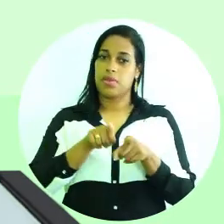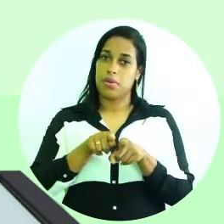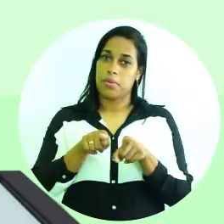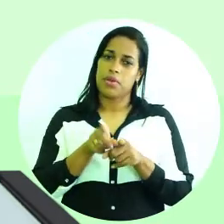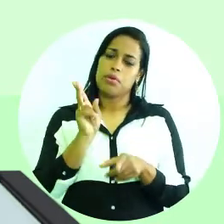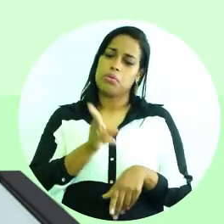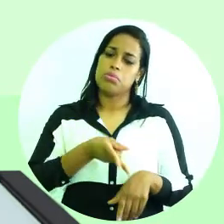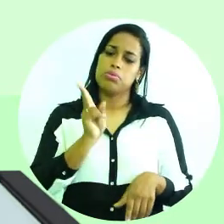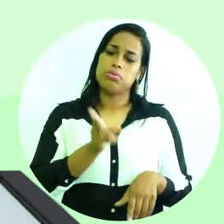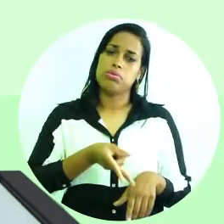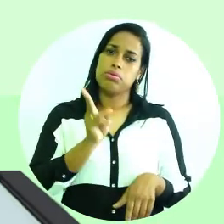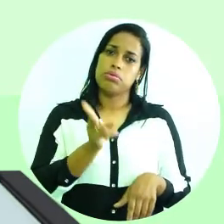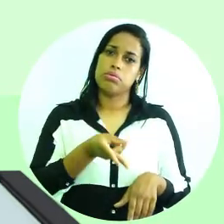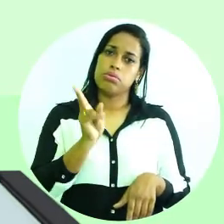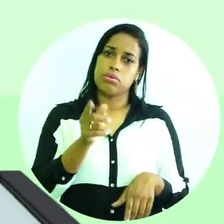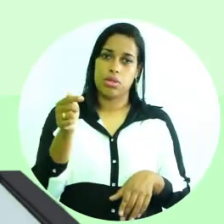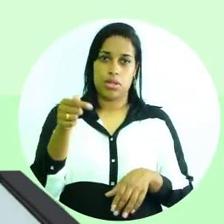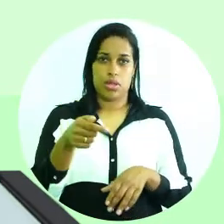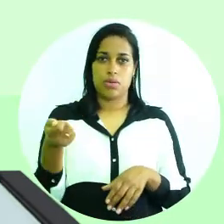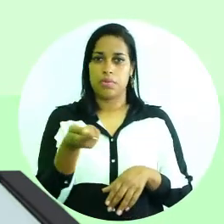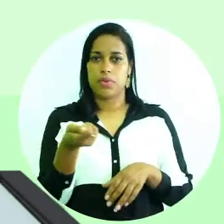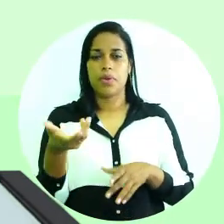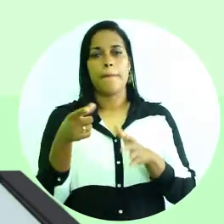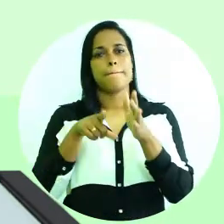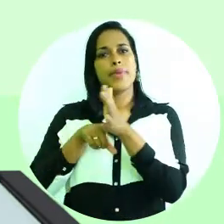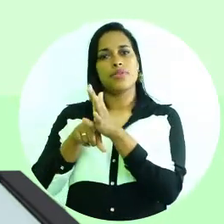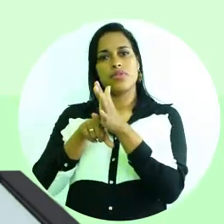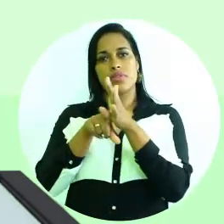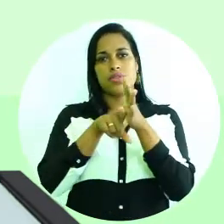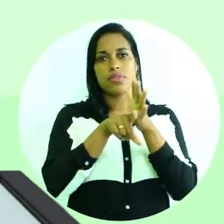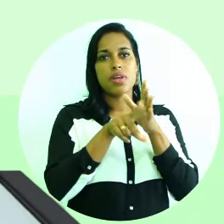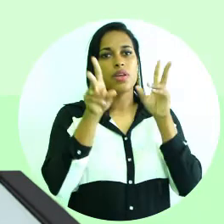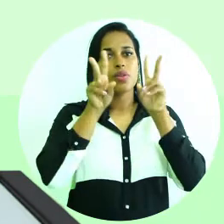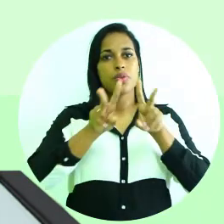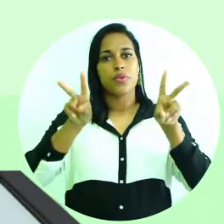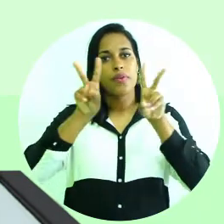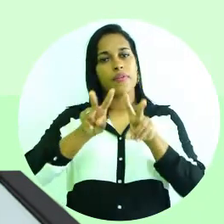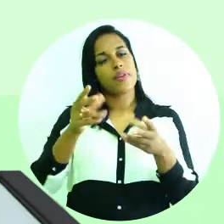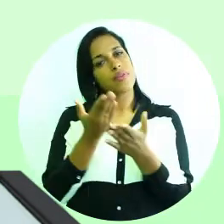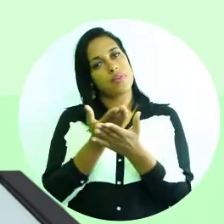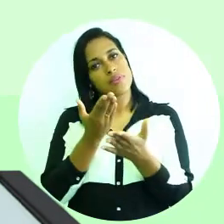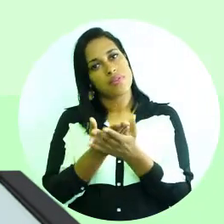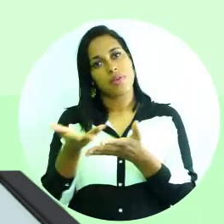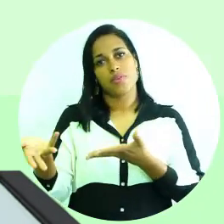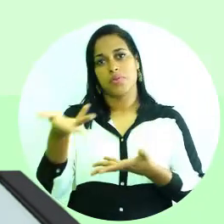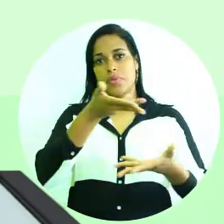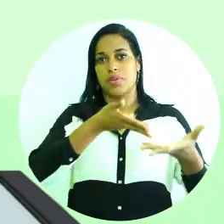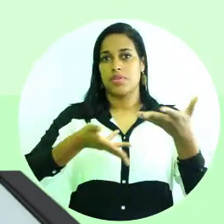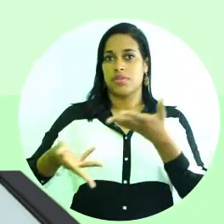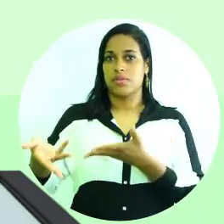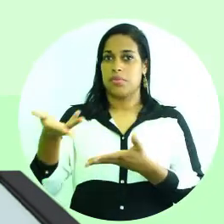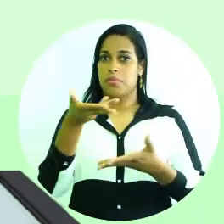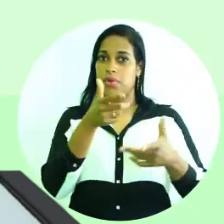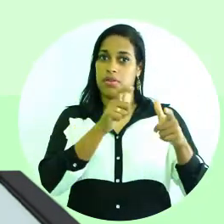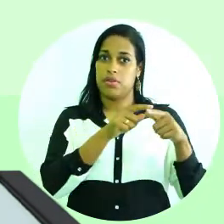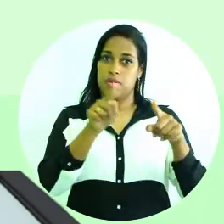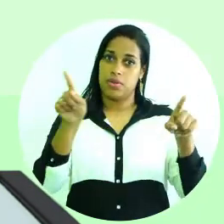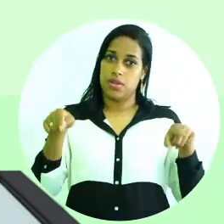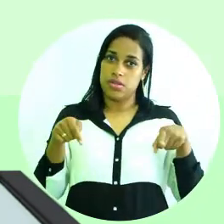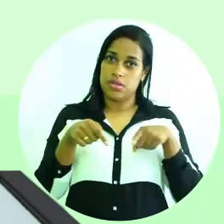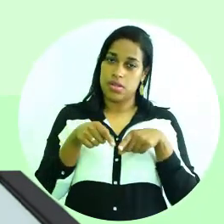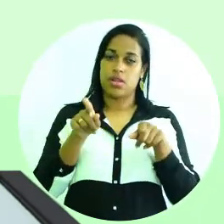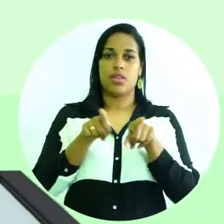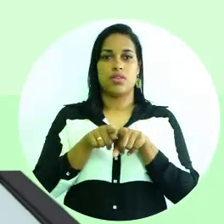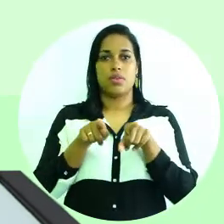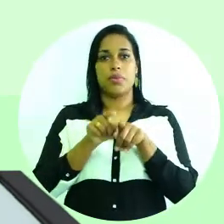participe ativamente deste processo, pesquisando, assistindo às aulas, participando do